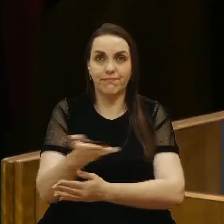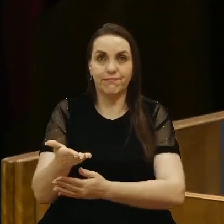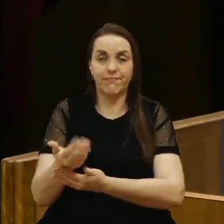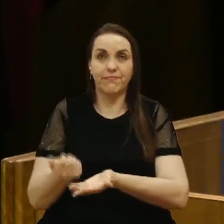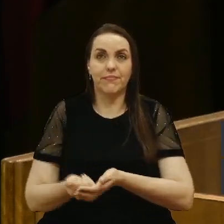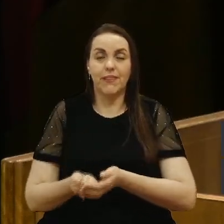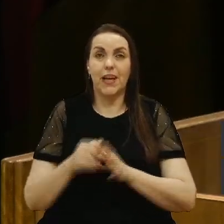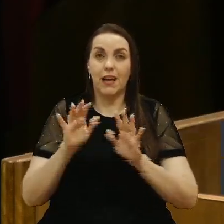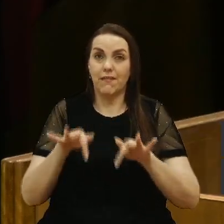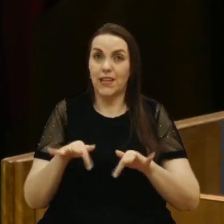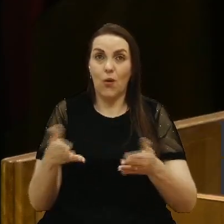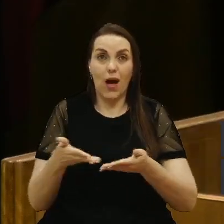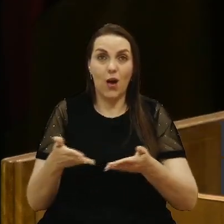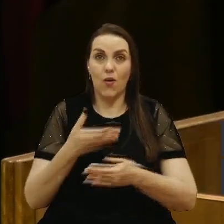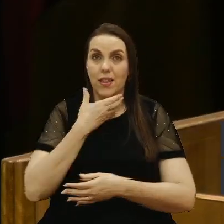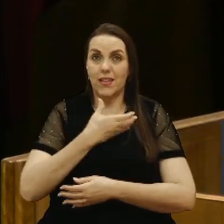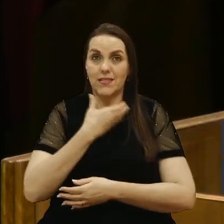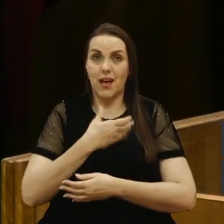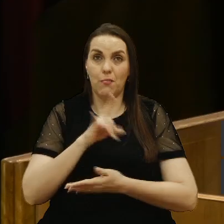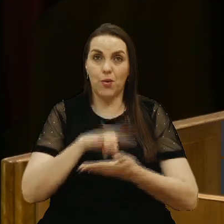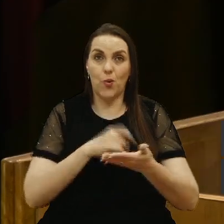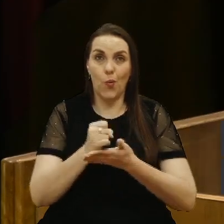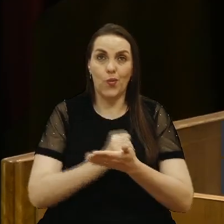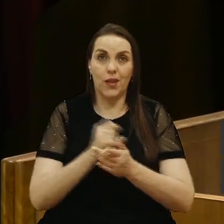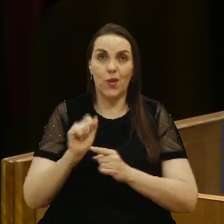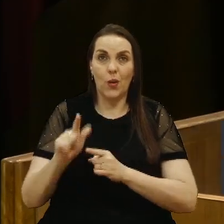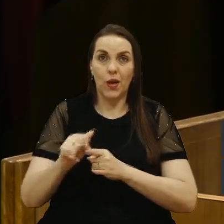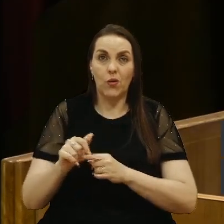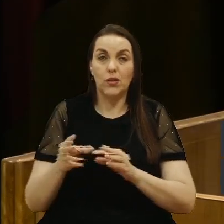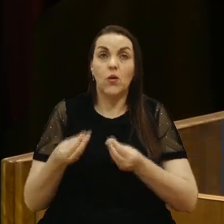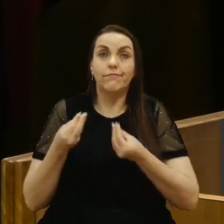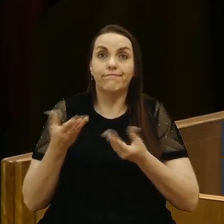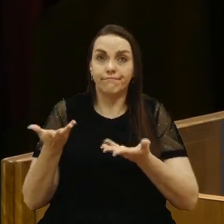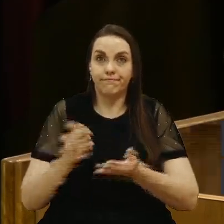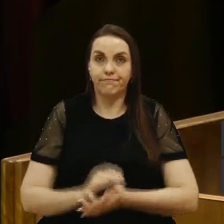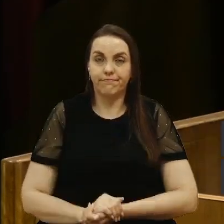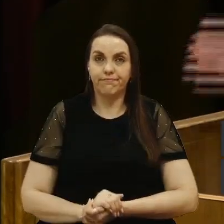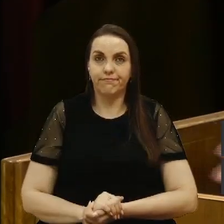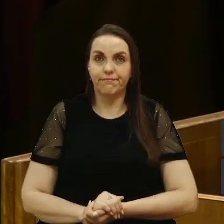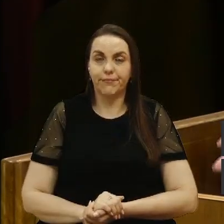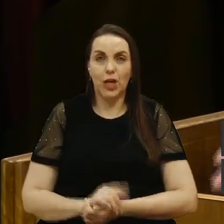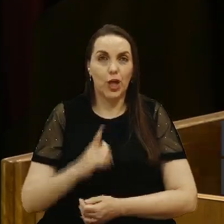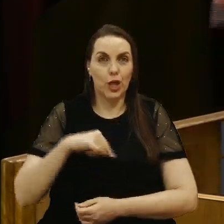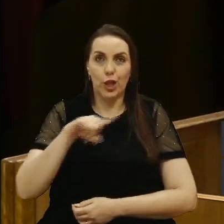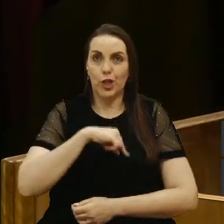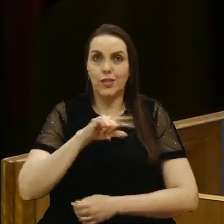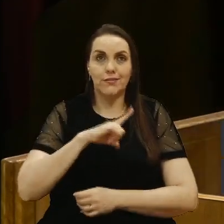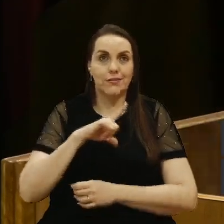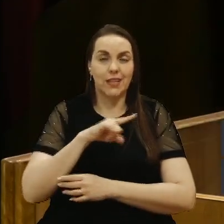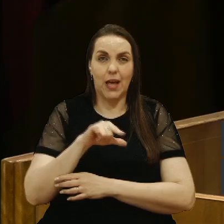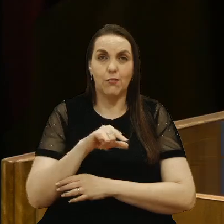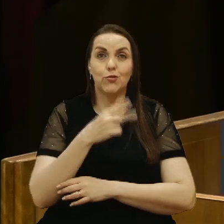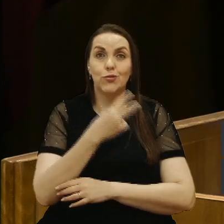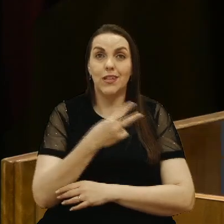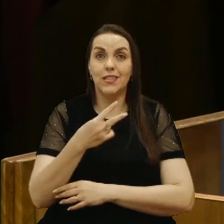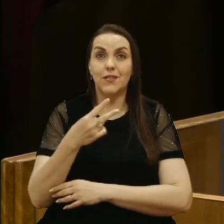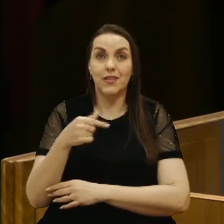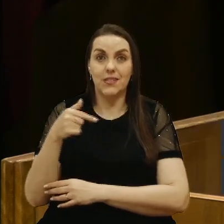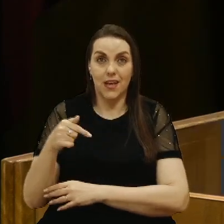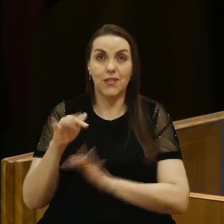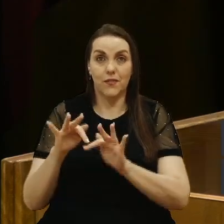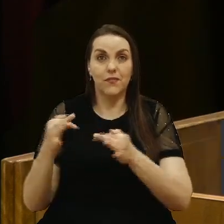findam agora em dezembro. Ou seja, nós teremos praticamente